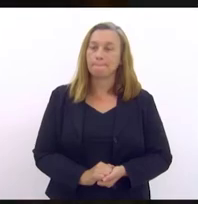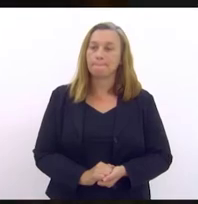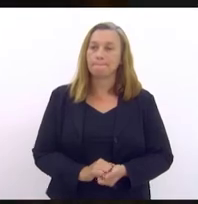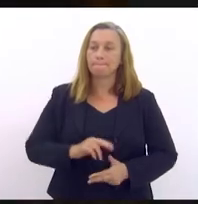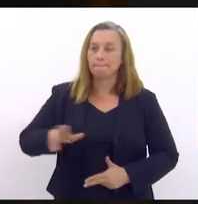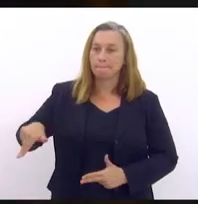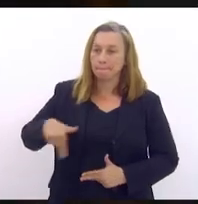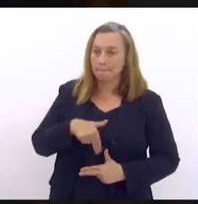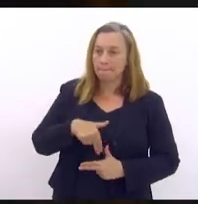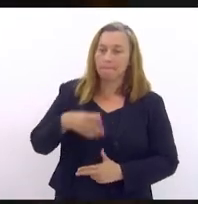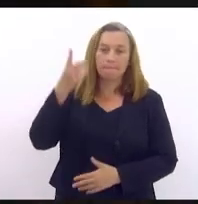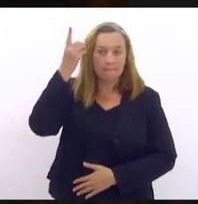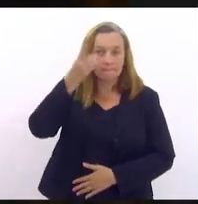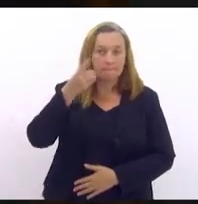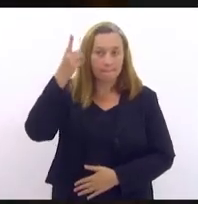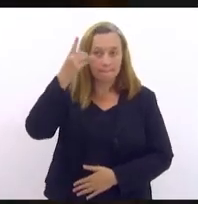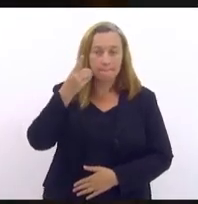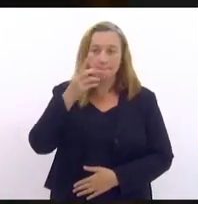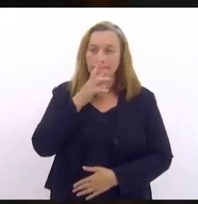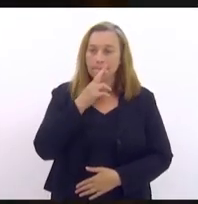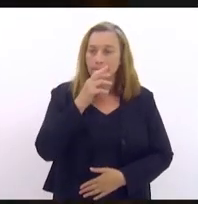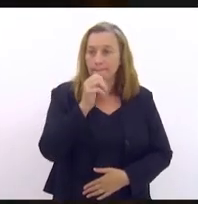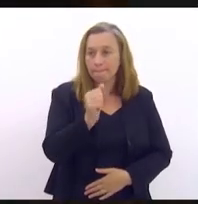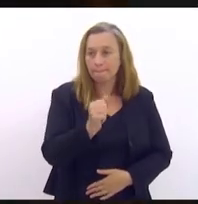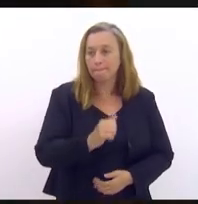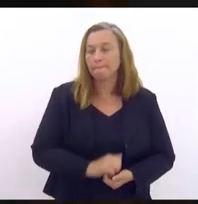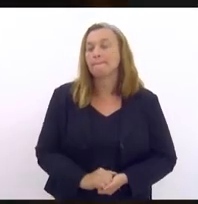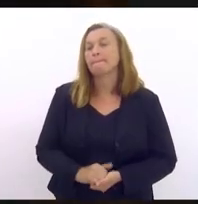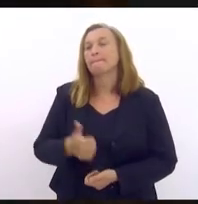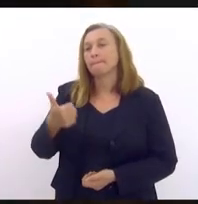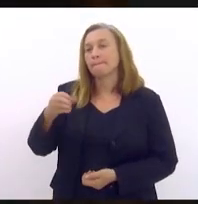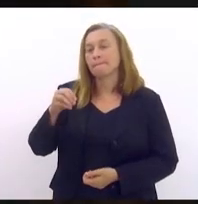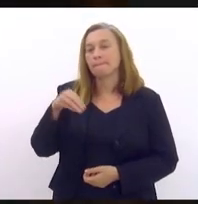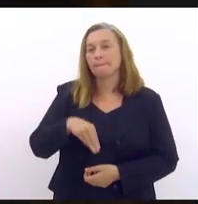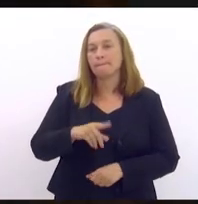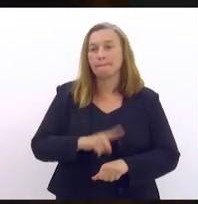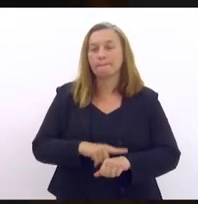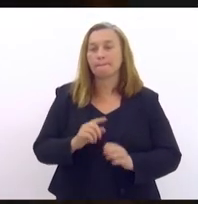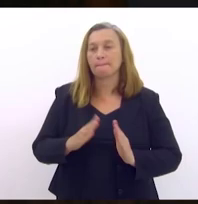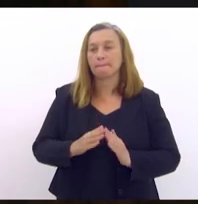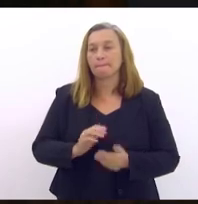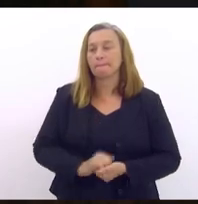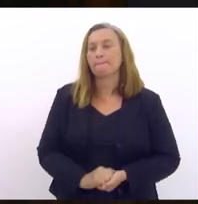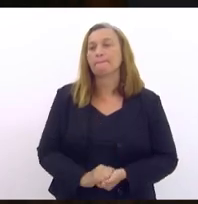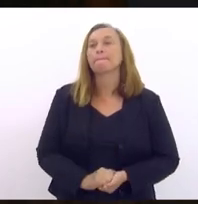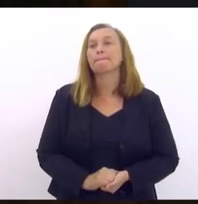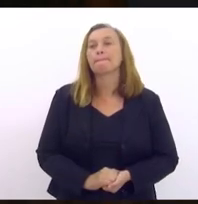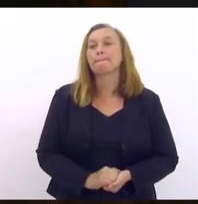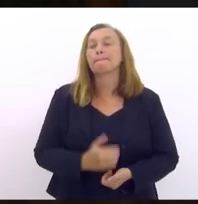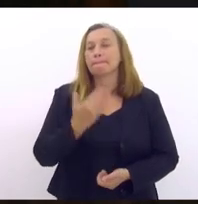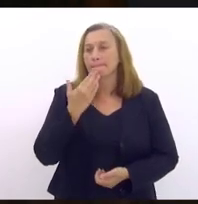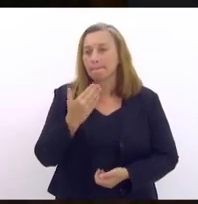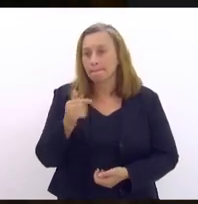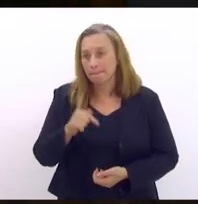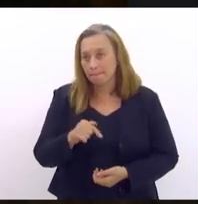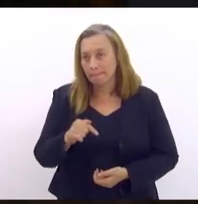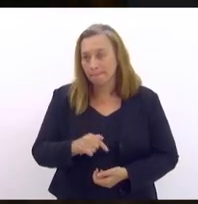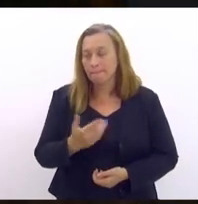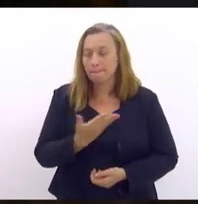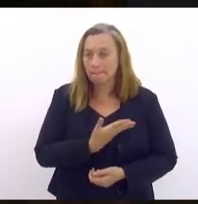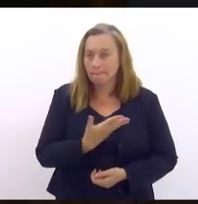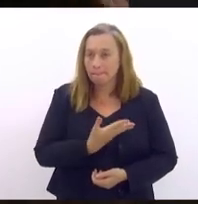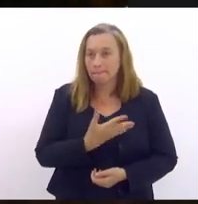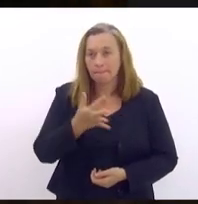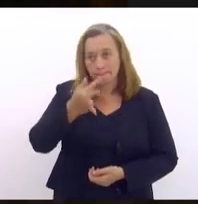Próximo orador inscrito é o nobre deputado Rodrigo Amorim. Vossa Excelência dispõe de 10 minutos de tempo regimental, já pedindo aqui ao colega